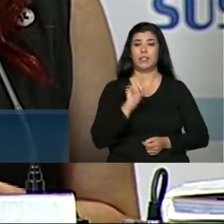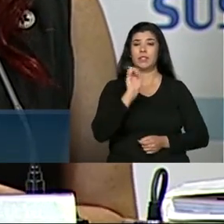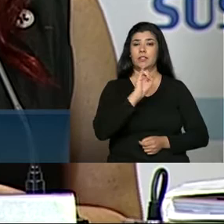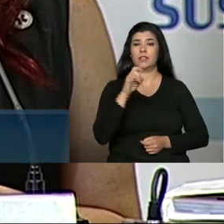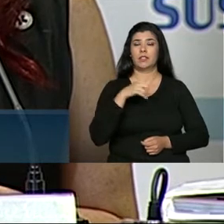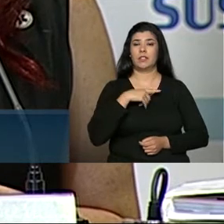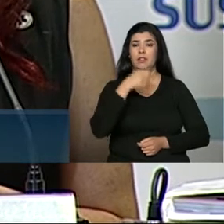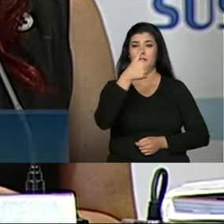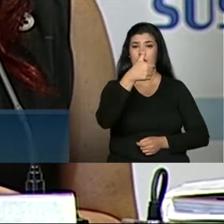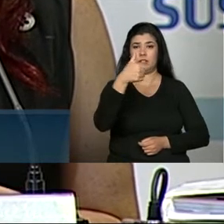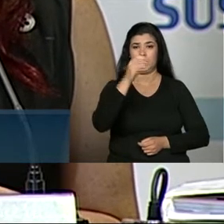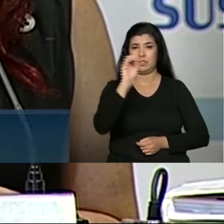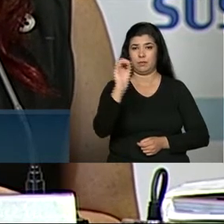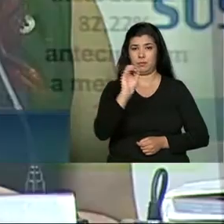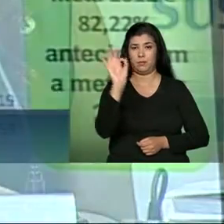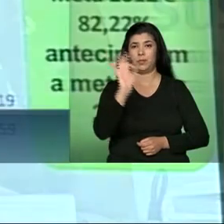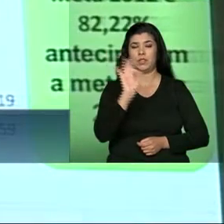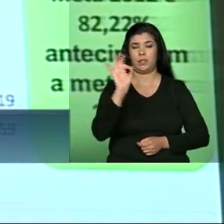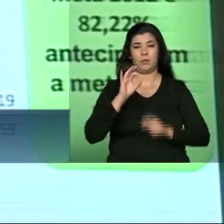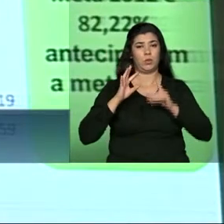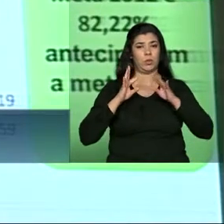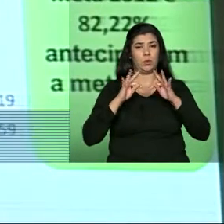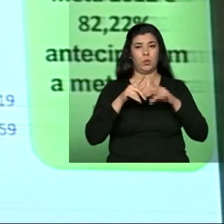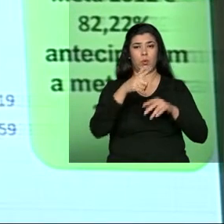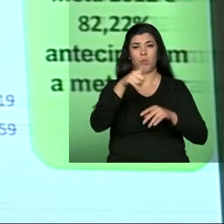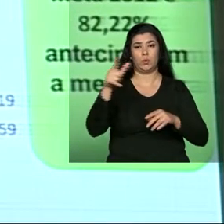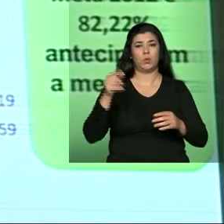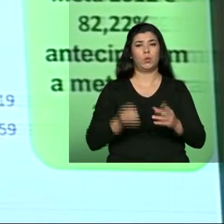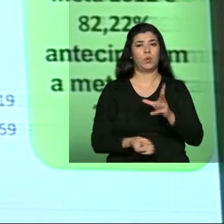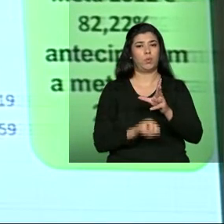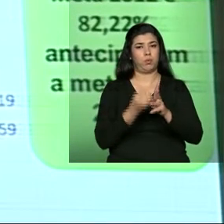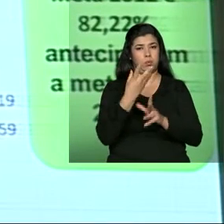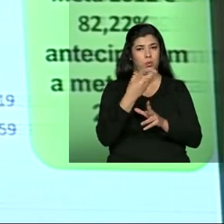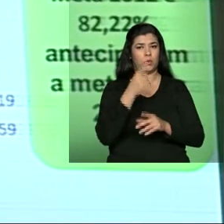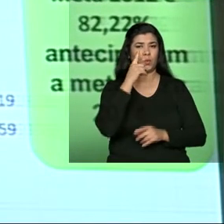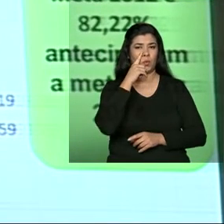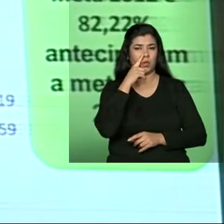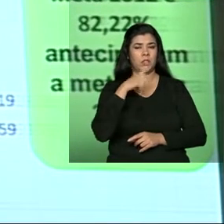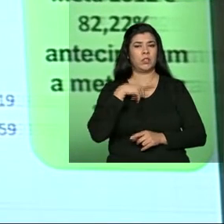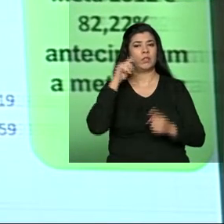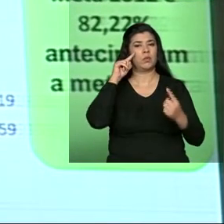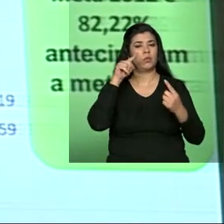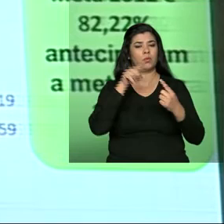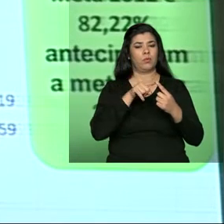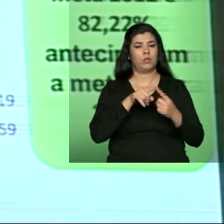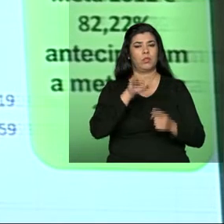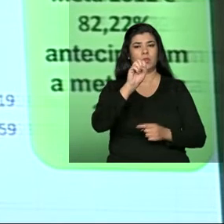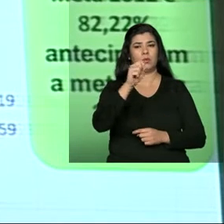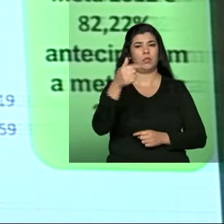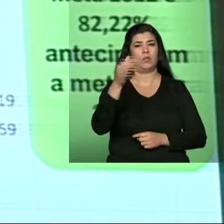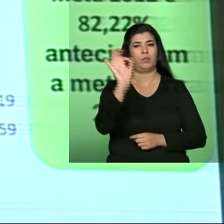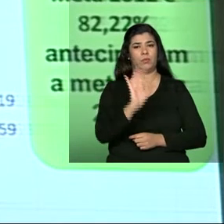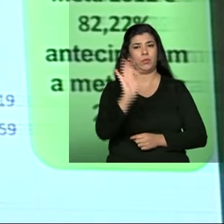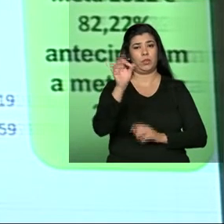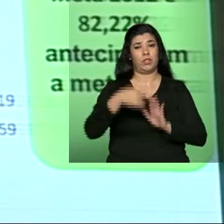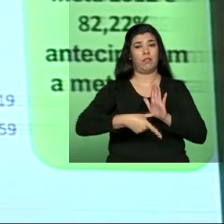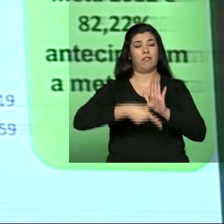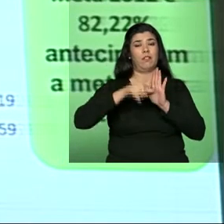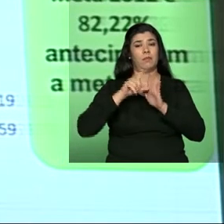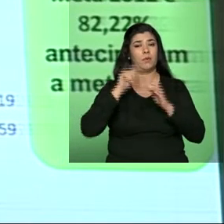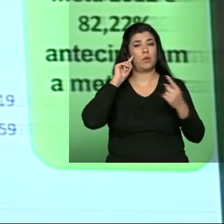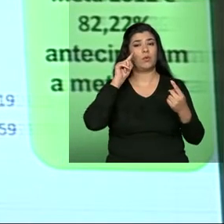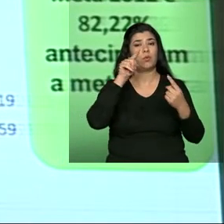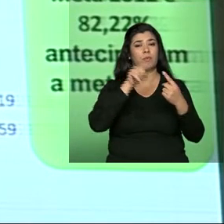que 100% também dos produtos alcançaram a meta de 2012 e 82% anteciparam a meta